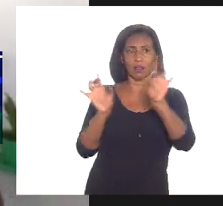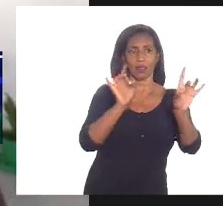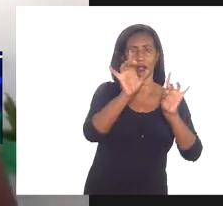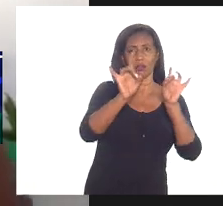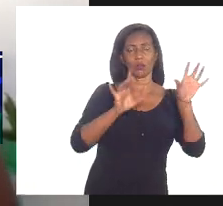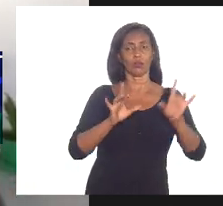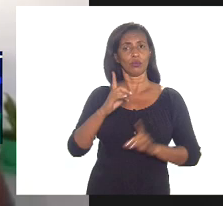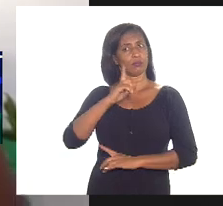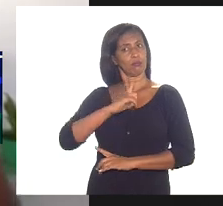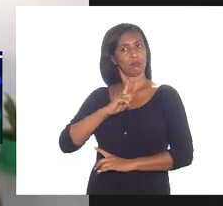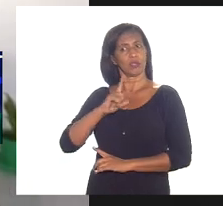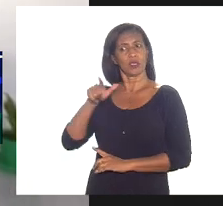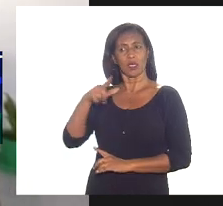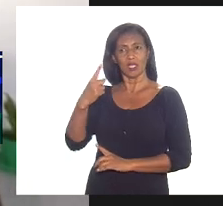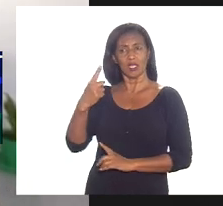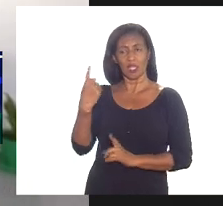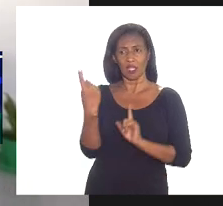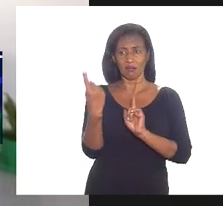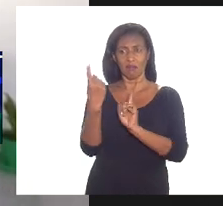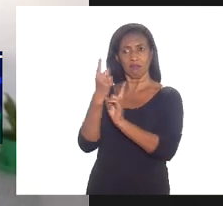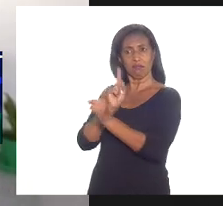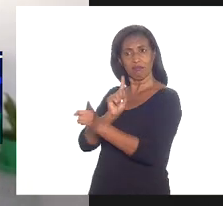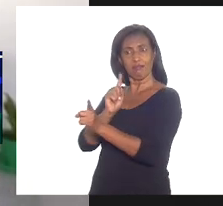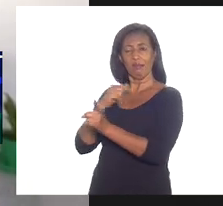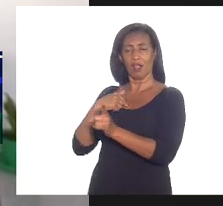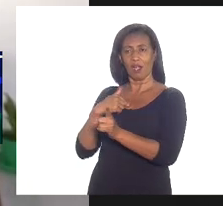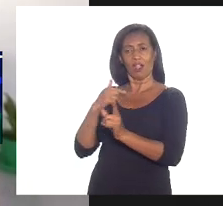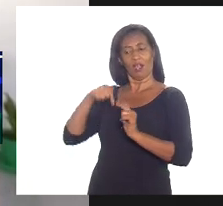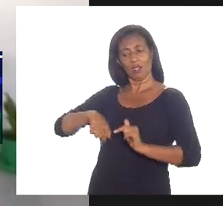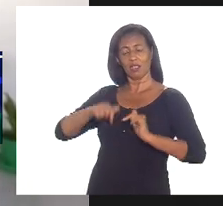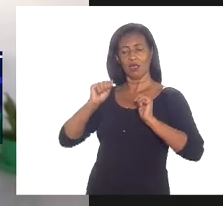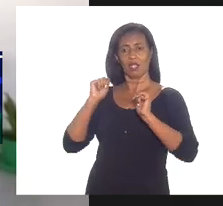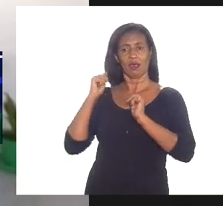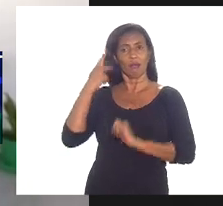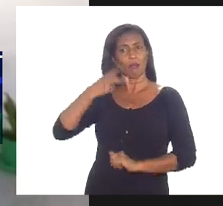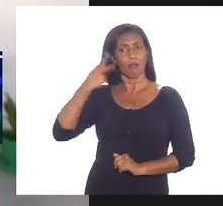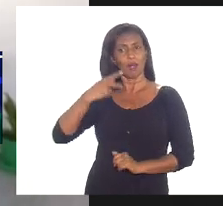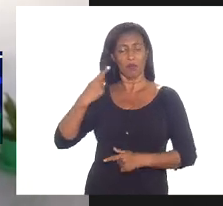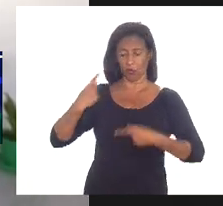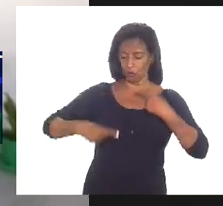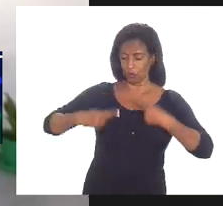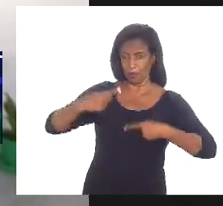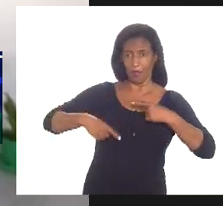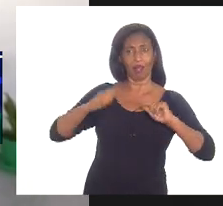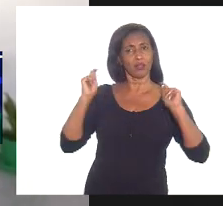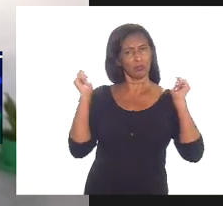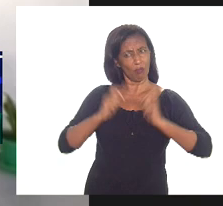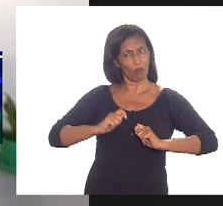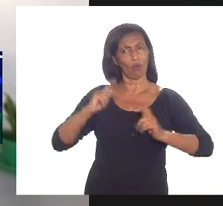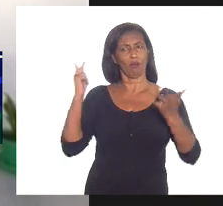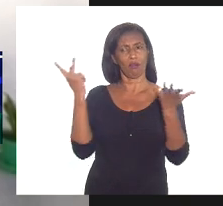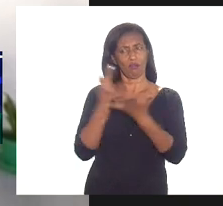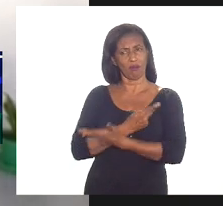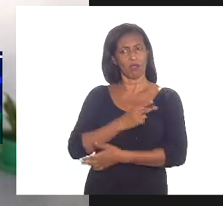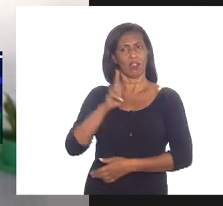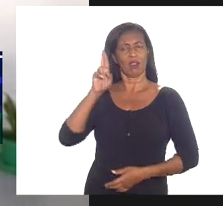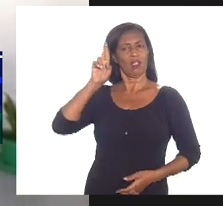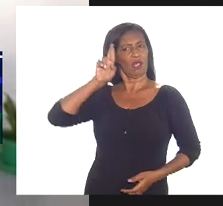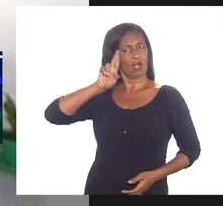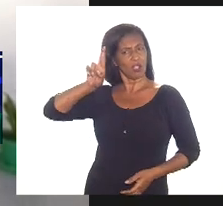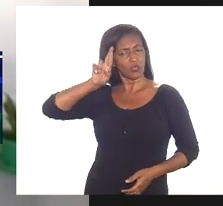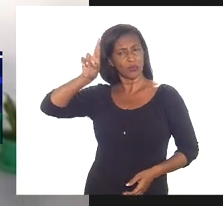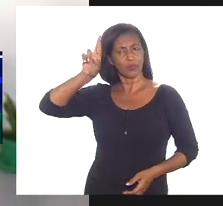e trouxe essa diversidade é esse o Parlamento vai chover baixo possuem ser feito de maneira responsável